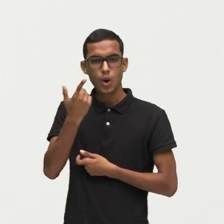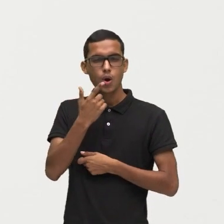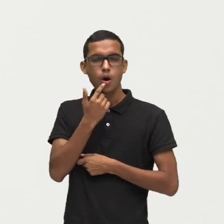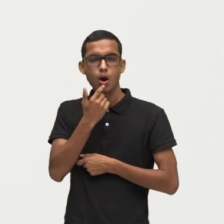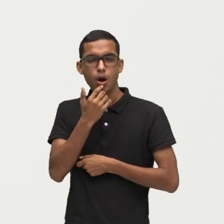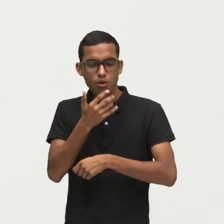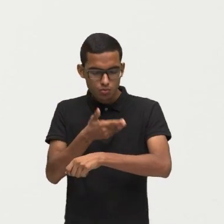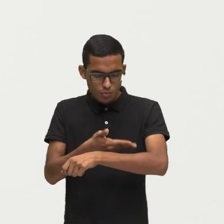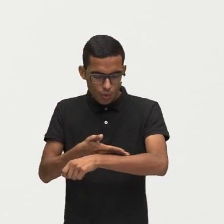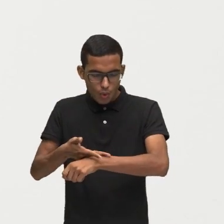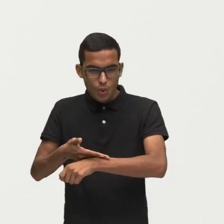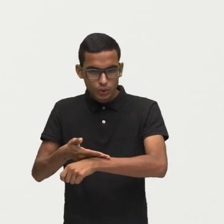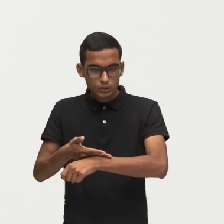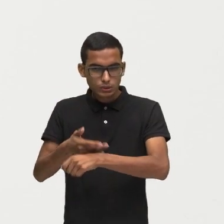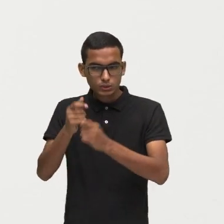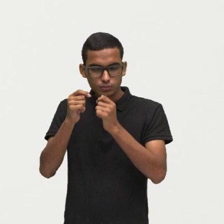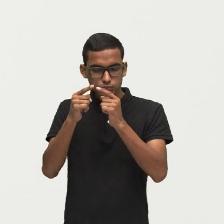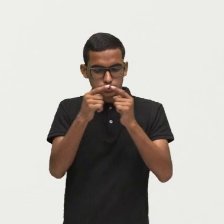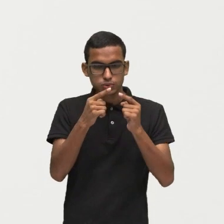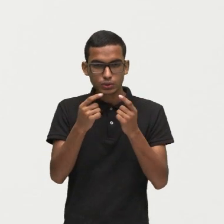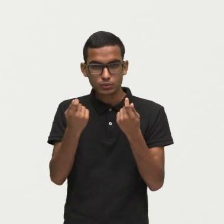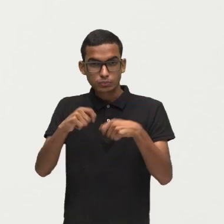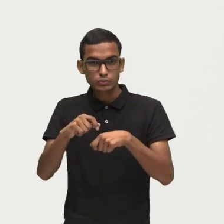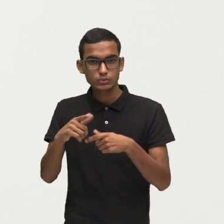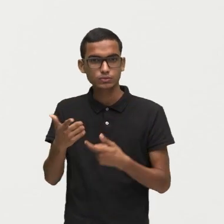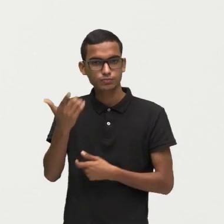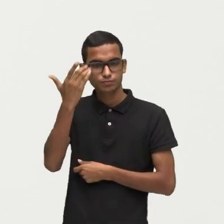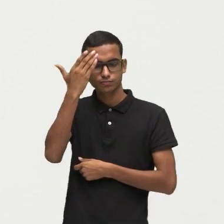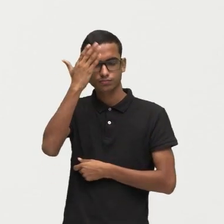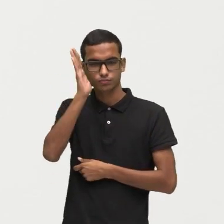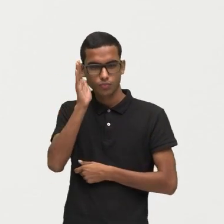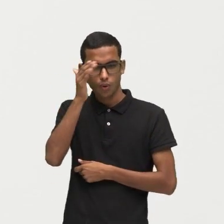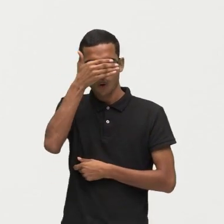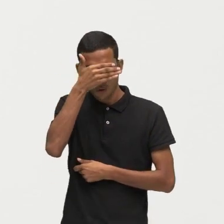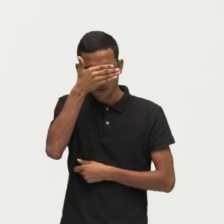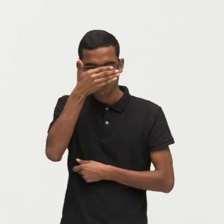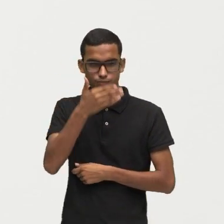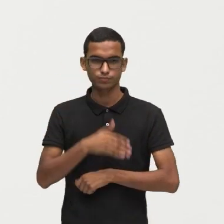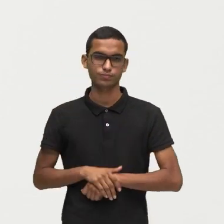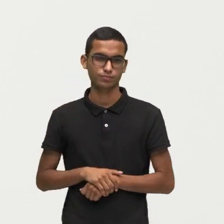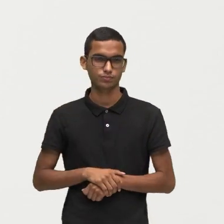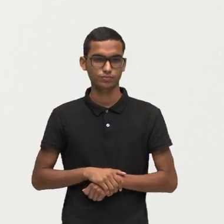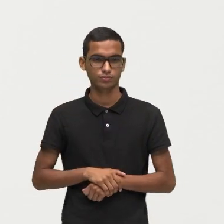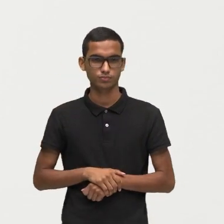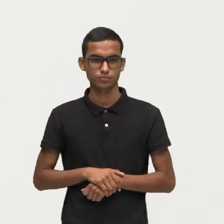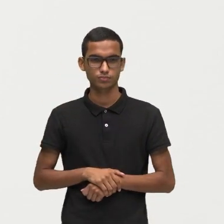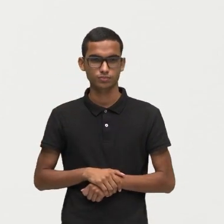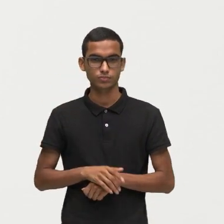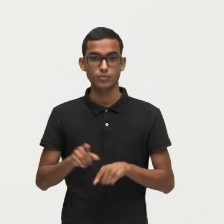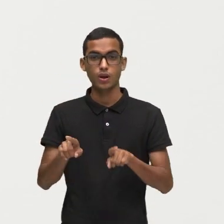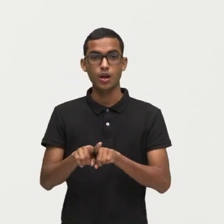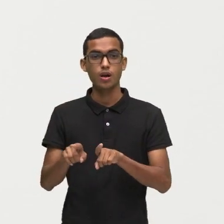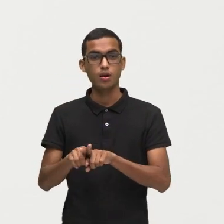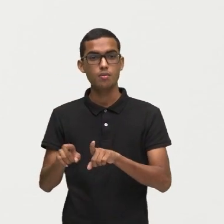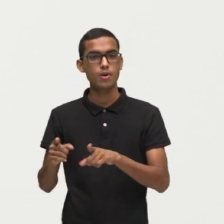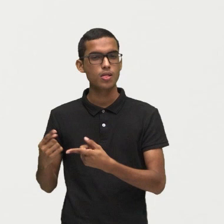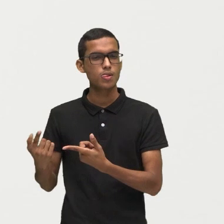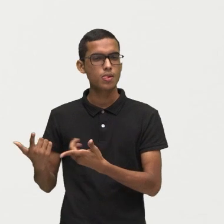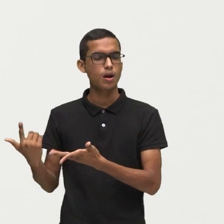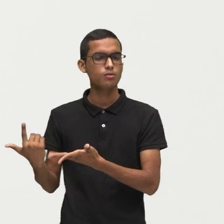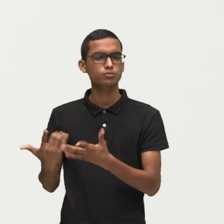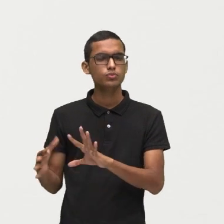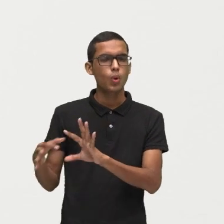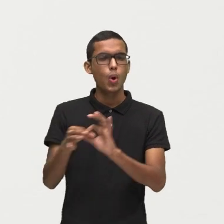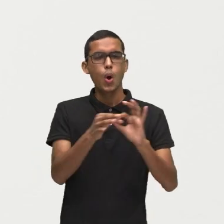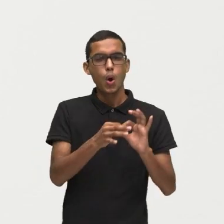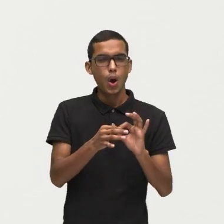levar à cegueira, ok? A retinopatia, ela está associada às doenças ligadas ao nosso olho,